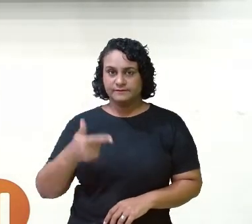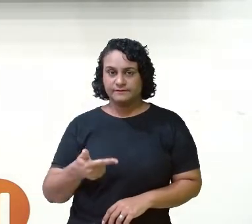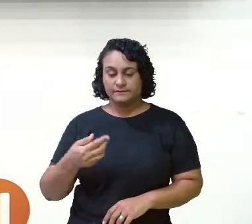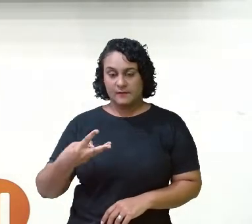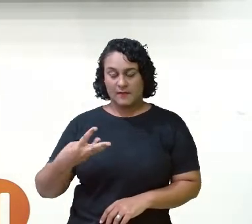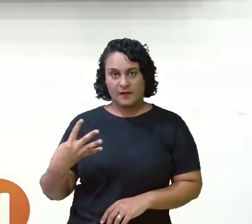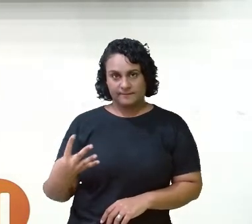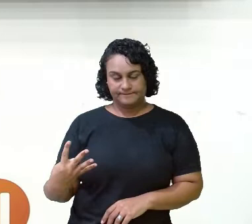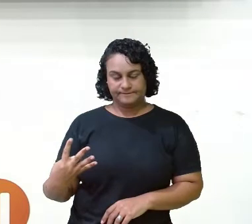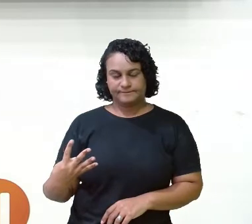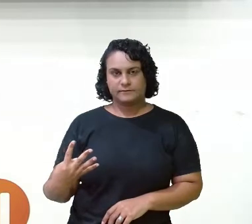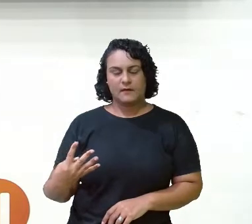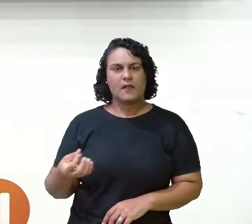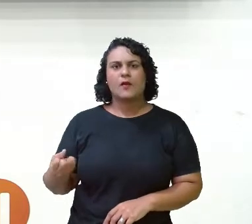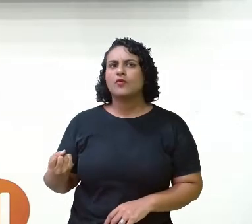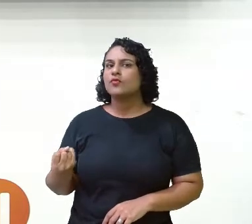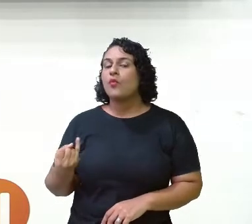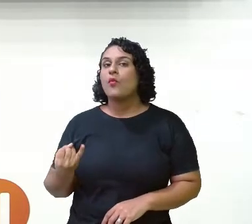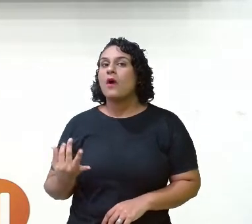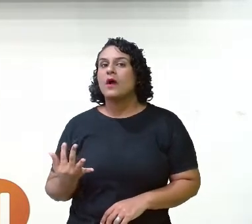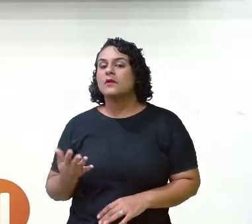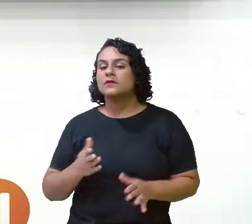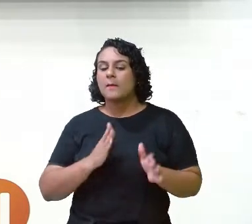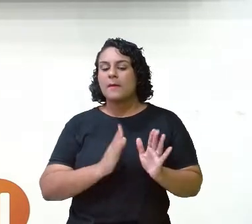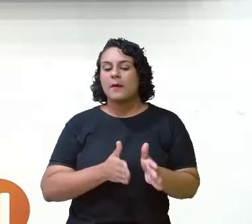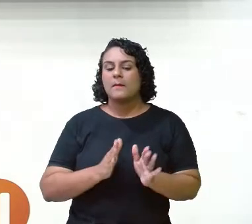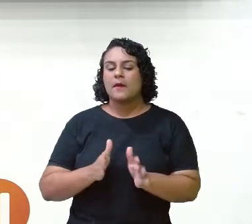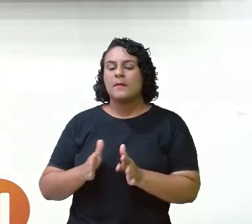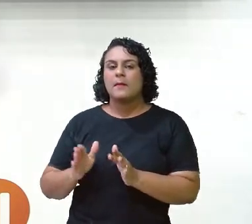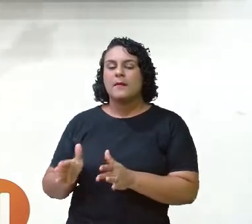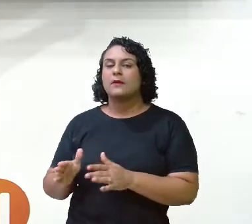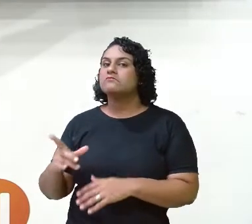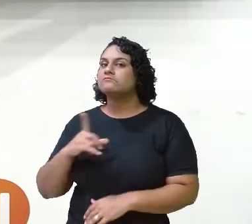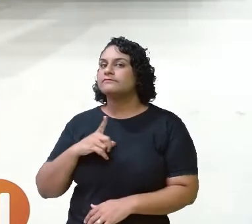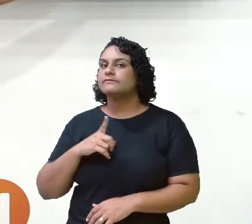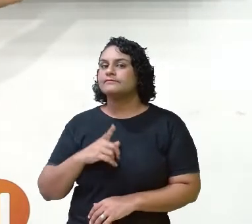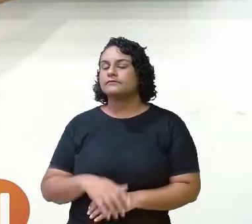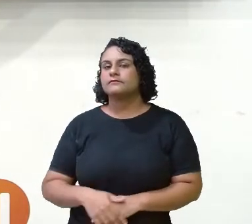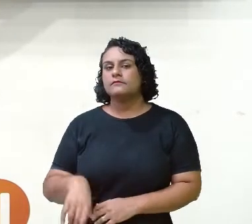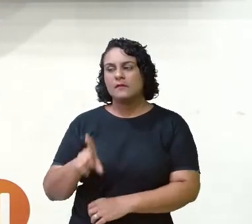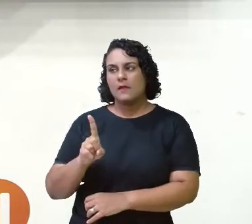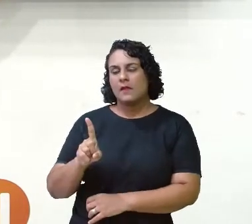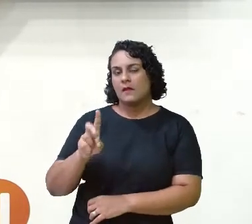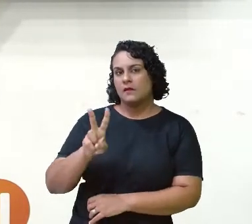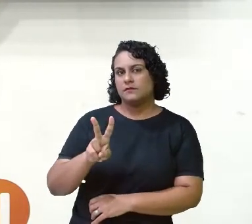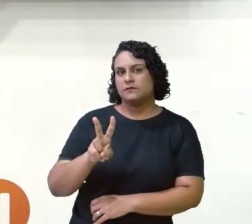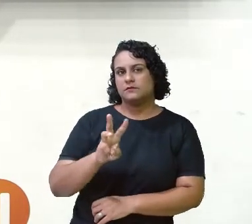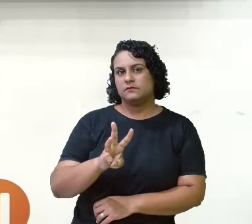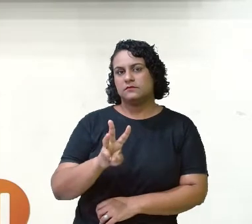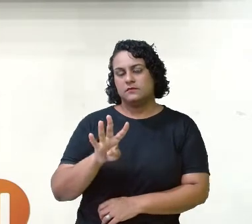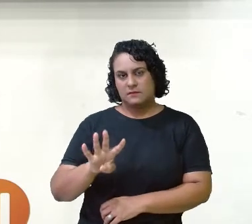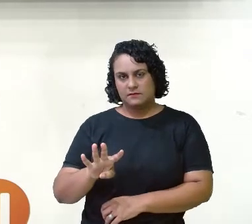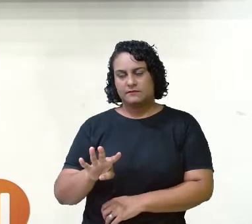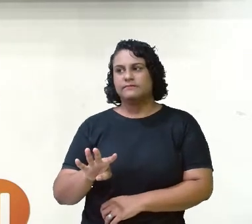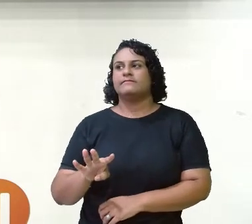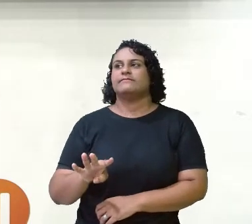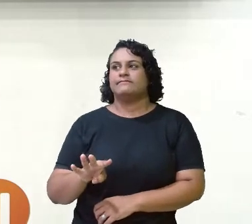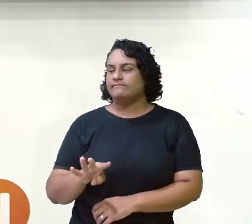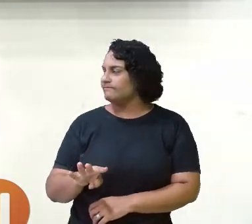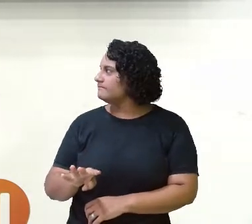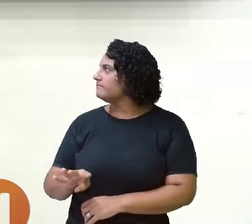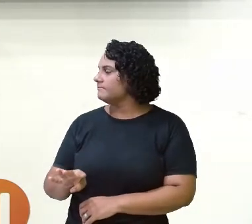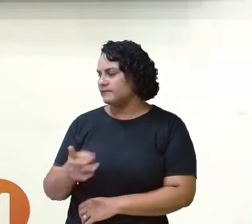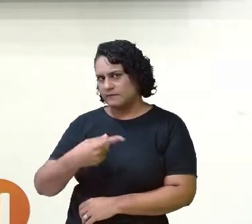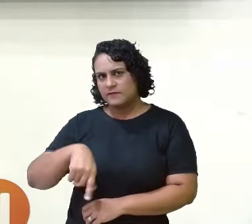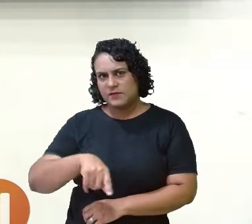1234. Eu tenho quantas ordens aí, ó? 1, 2, 3, 4. Deu